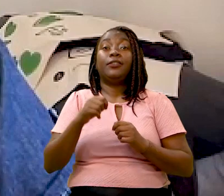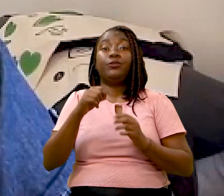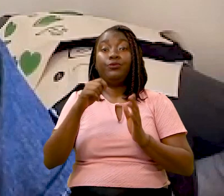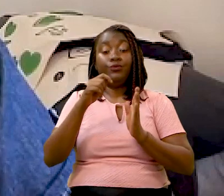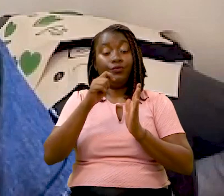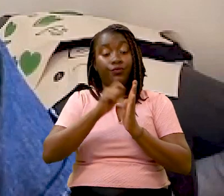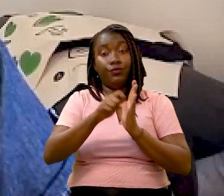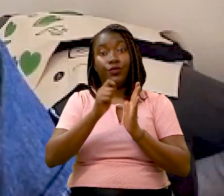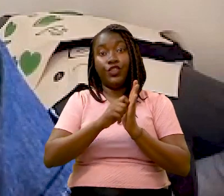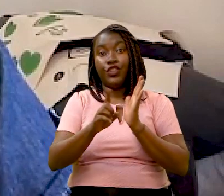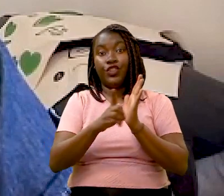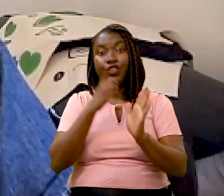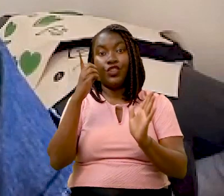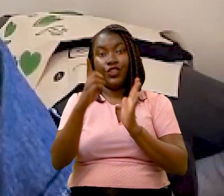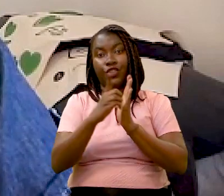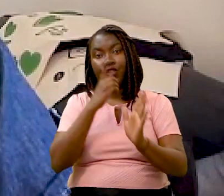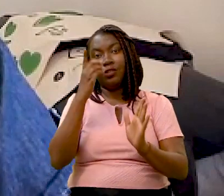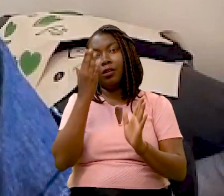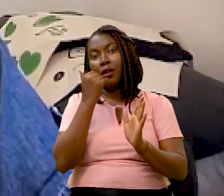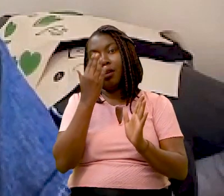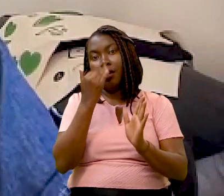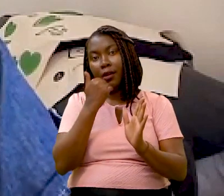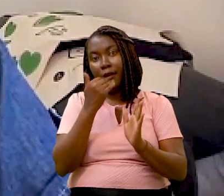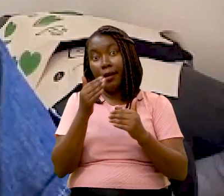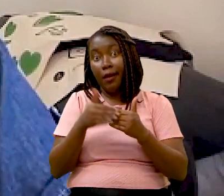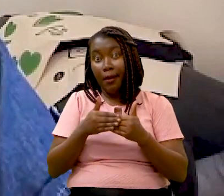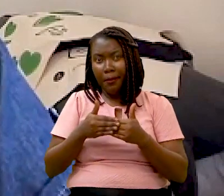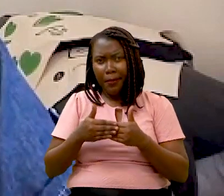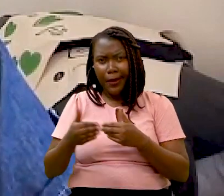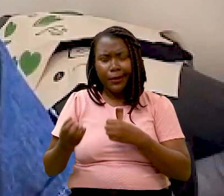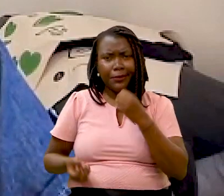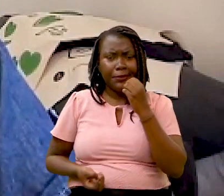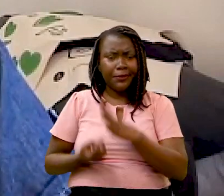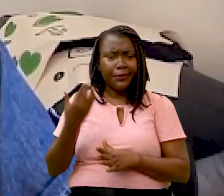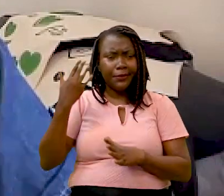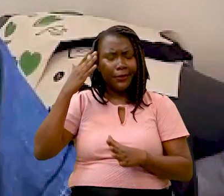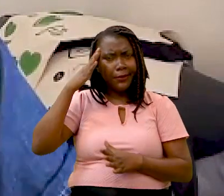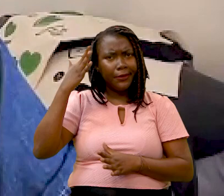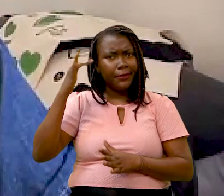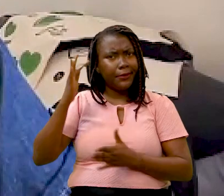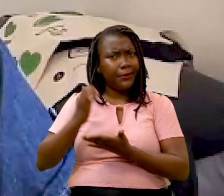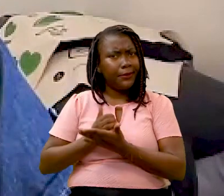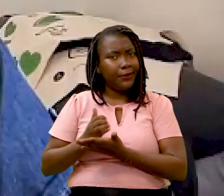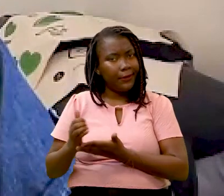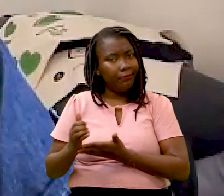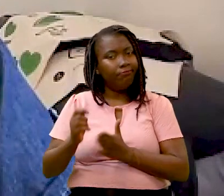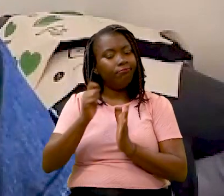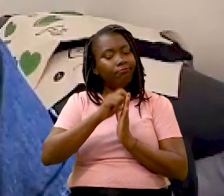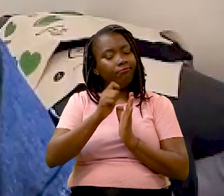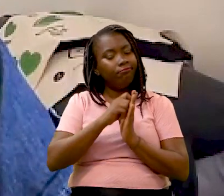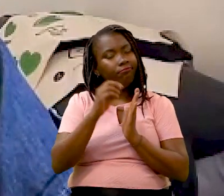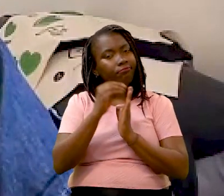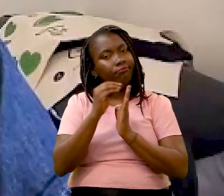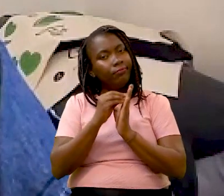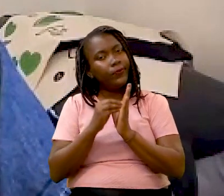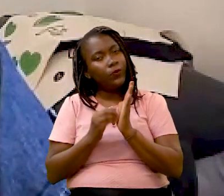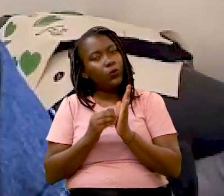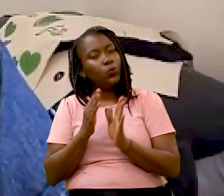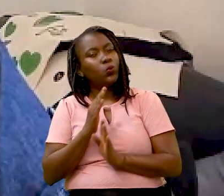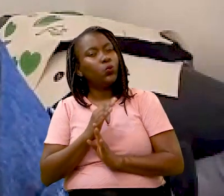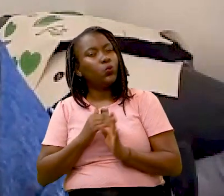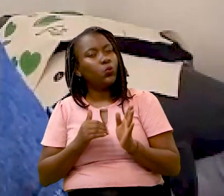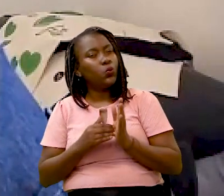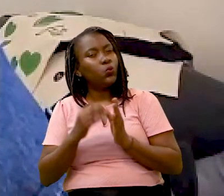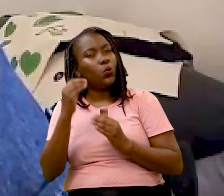alimentar. A partir do momento que ela teve a dor, que ela começou a dor, ela faz o registro de tudo que